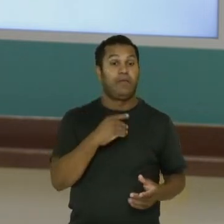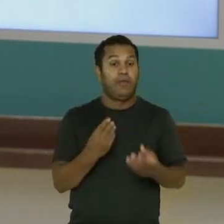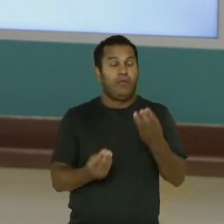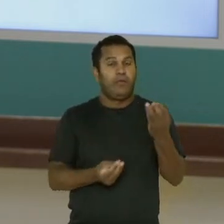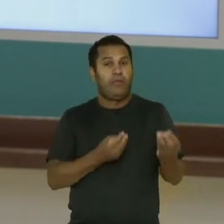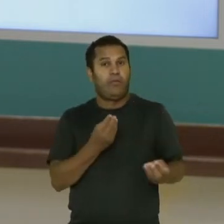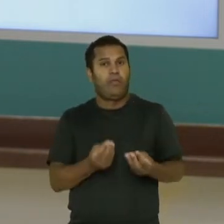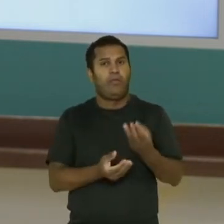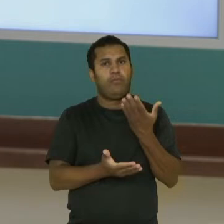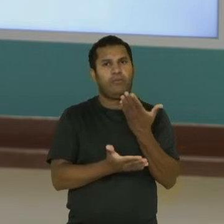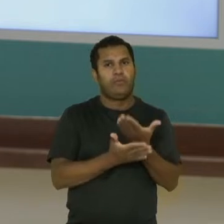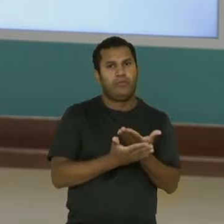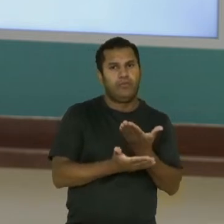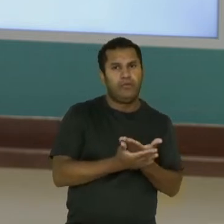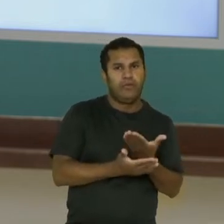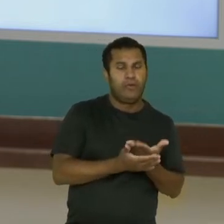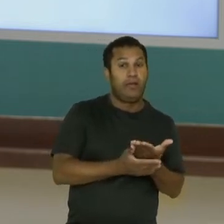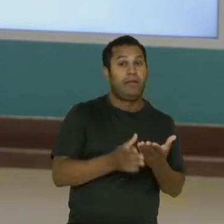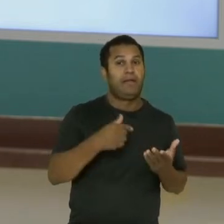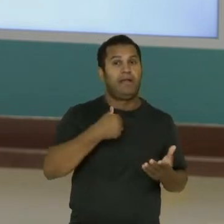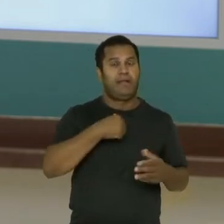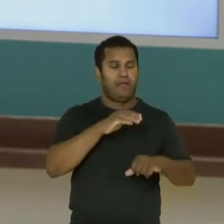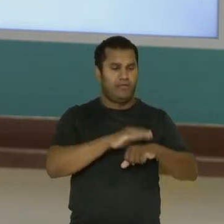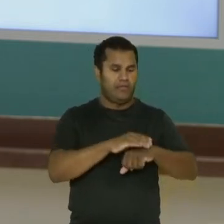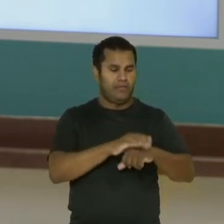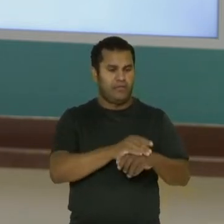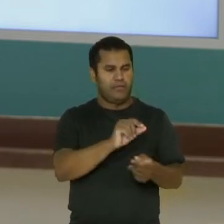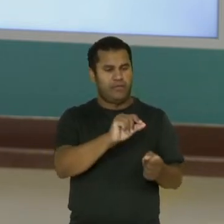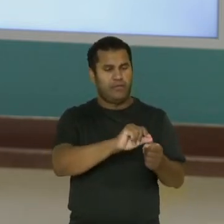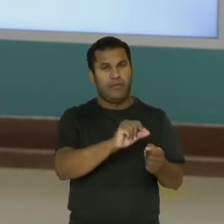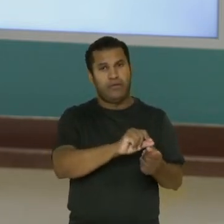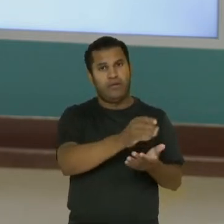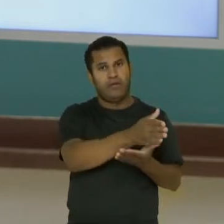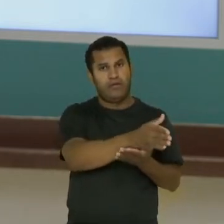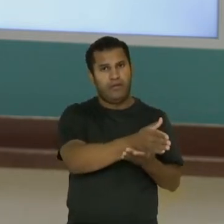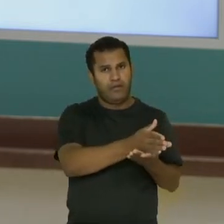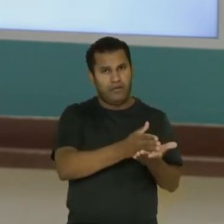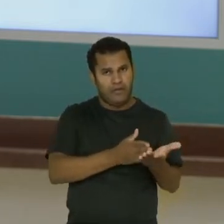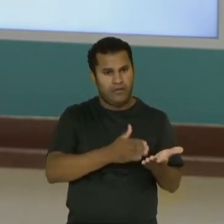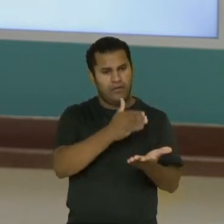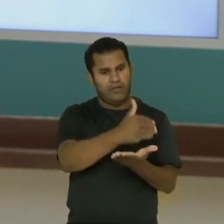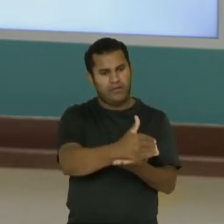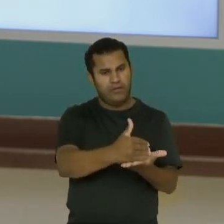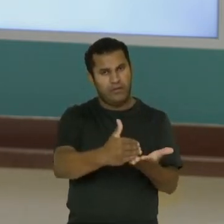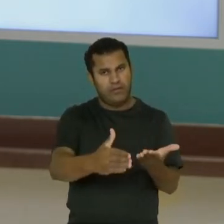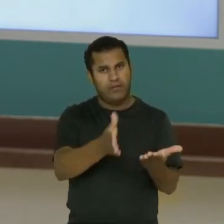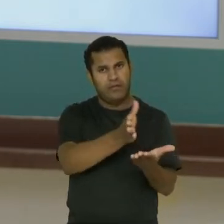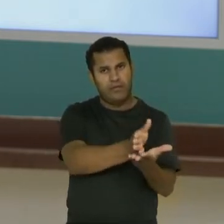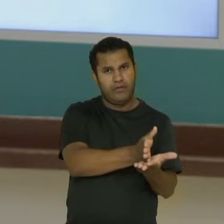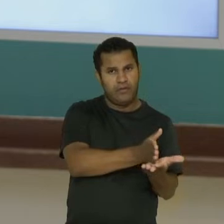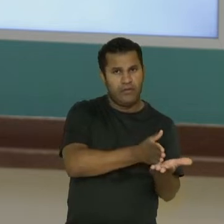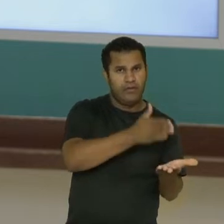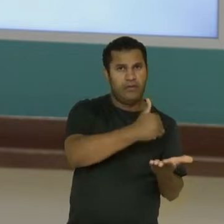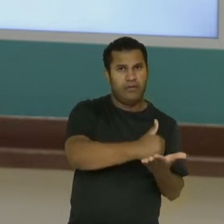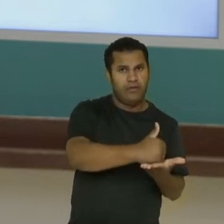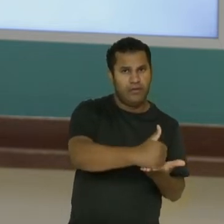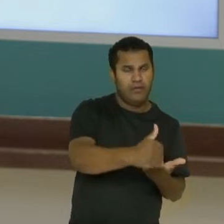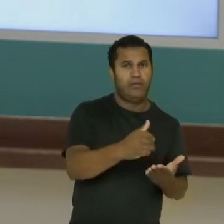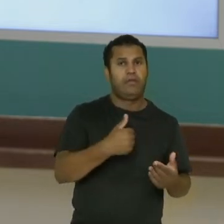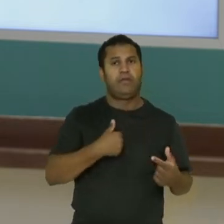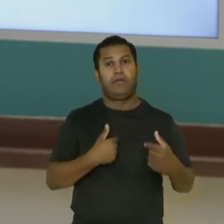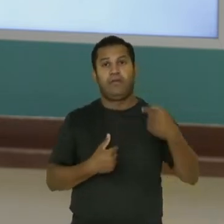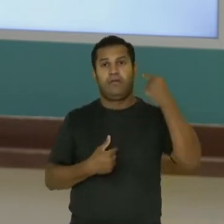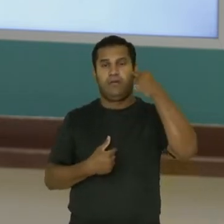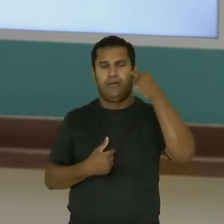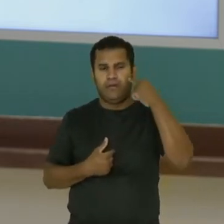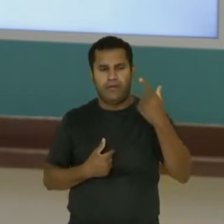estudar e dividir o espaço geográfico, né? Segundo o tipo de clima, segundo a economia, então eu vou pensar